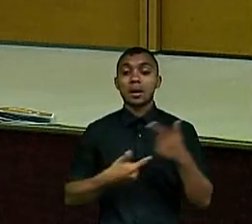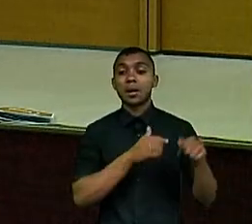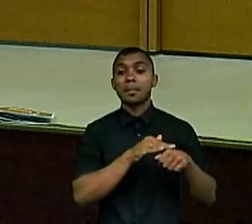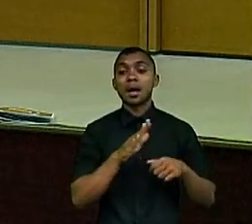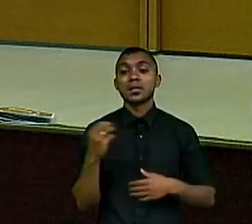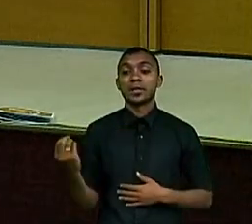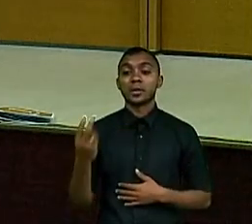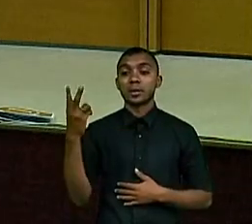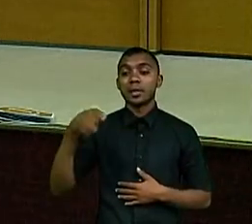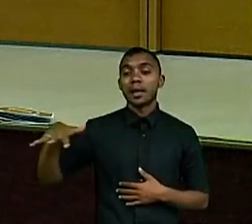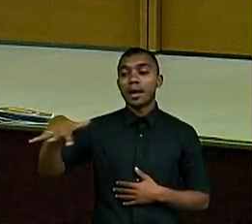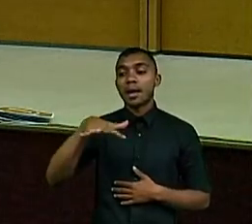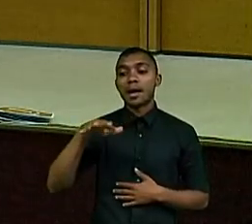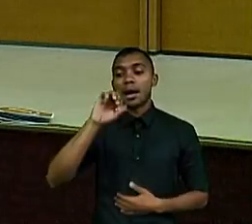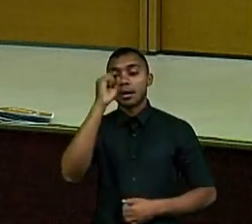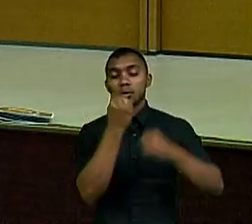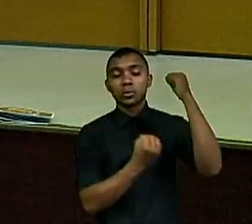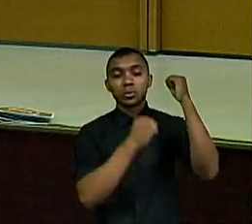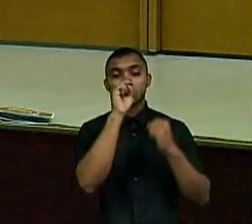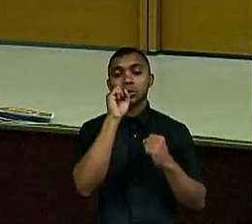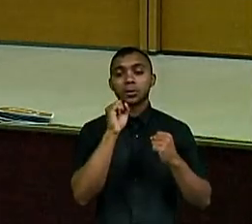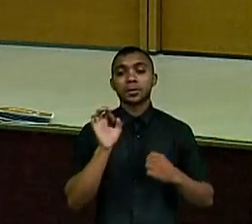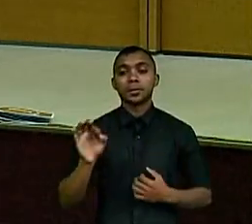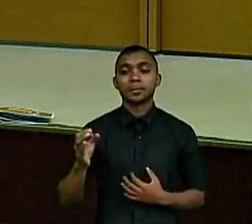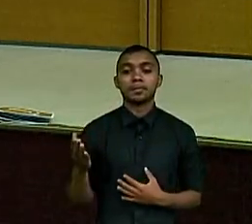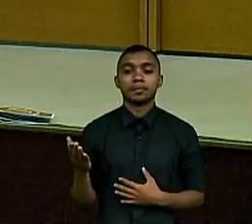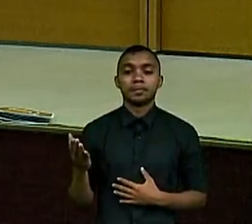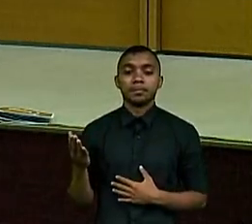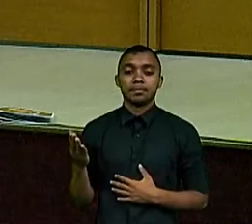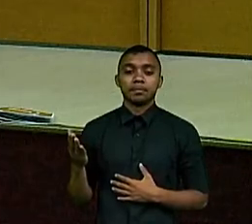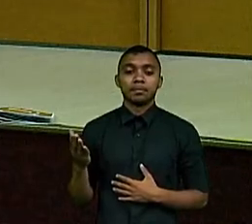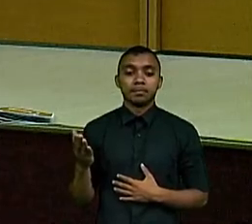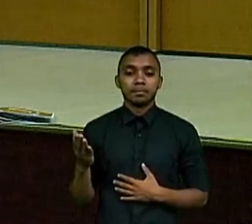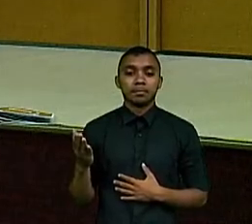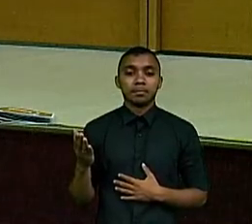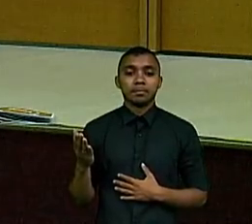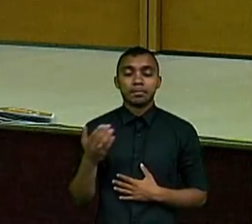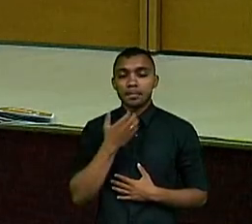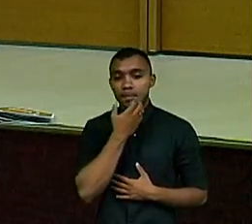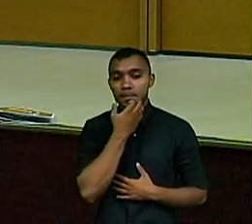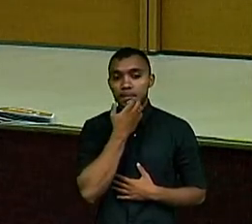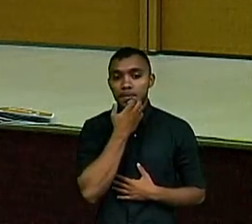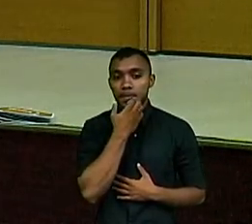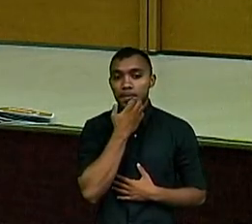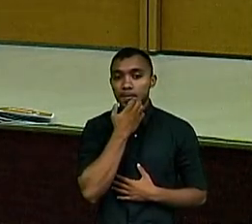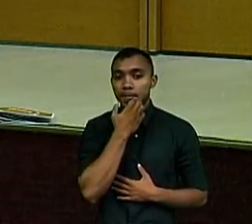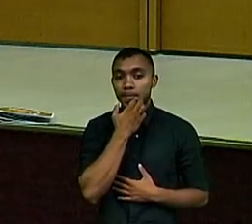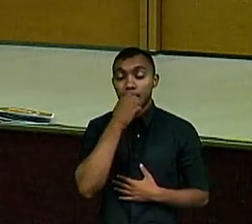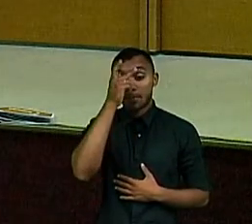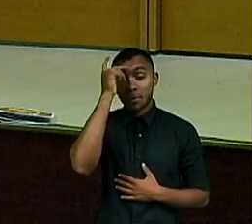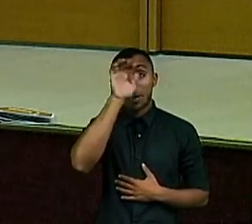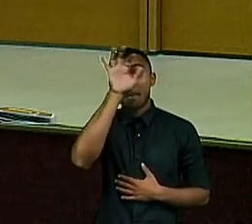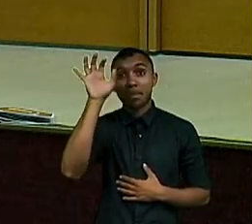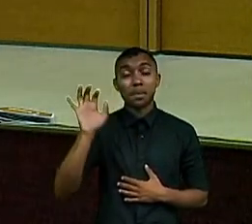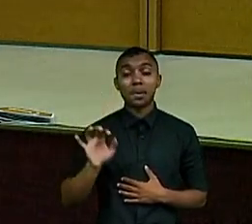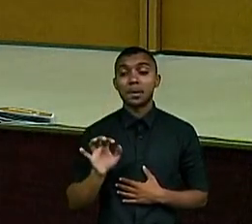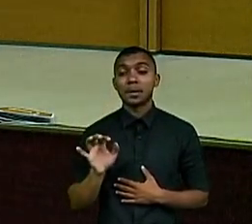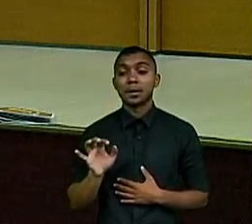industrial a região que tem o setor industrial ela acaba captando atraindo gente de todo canto